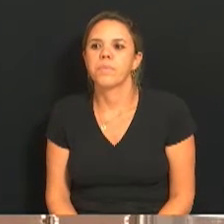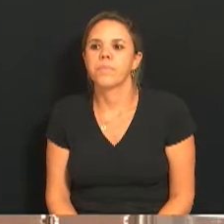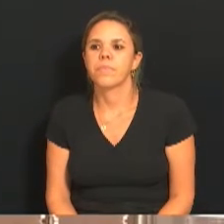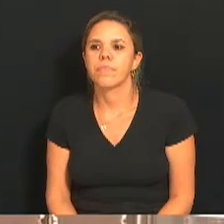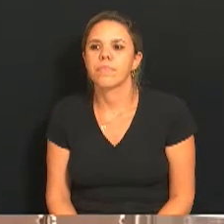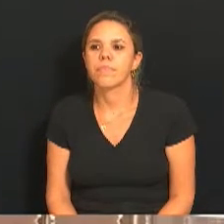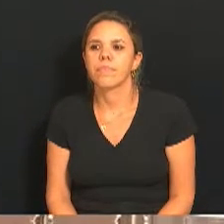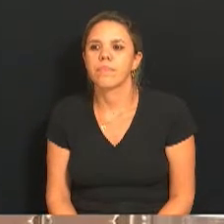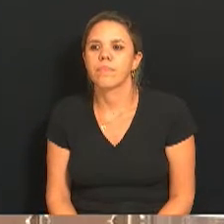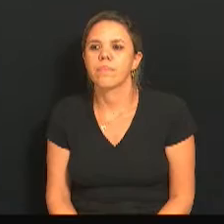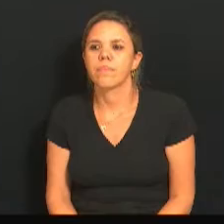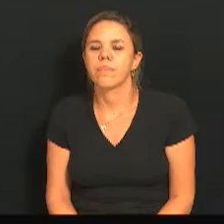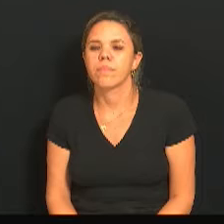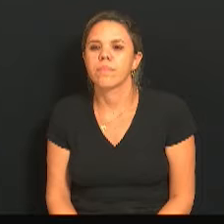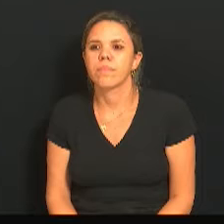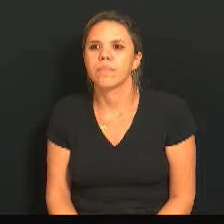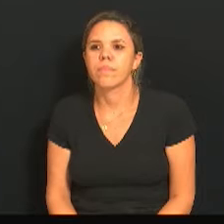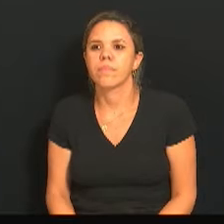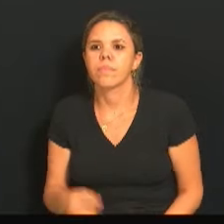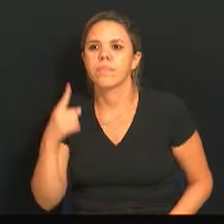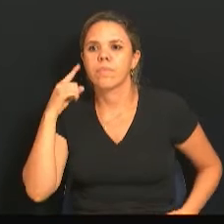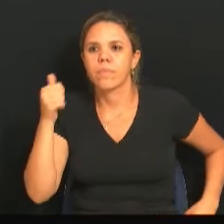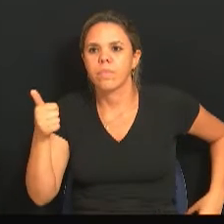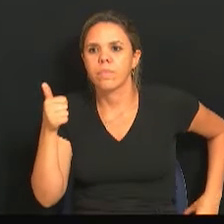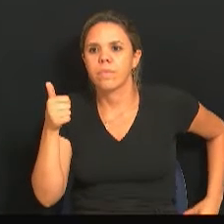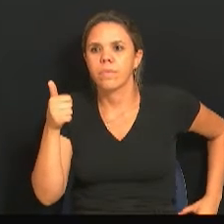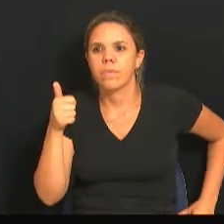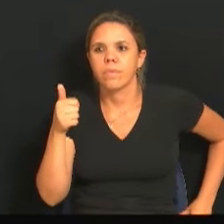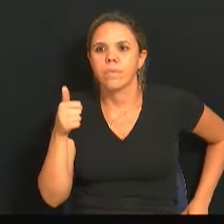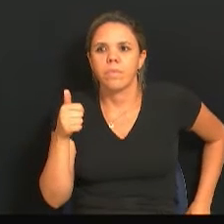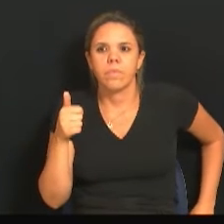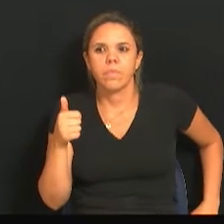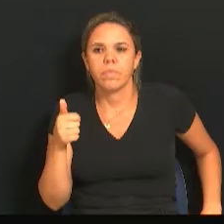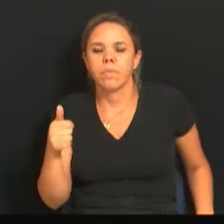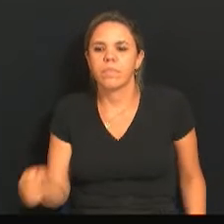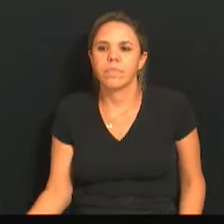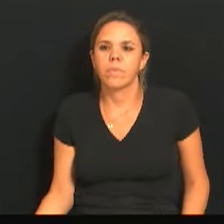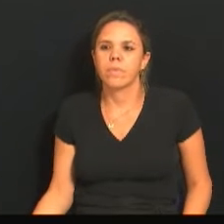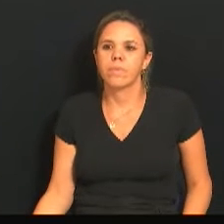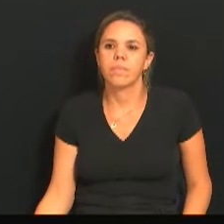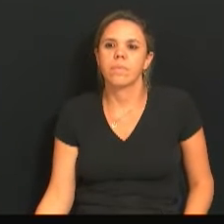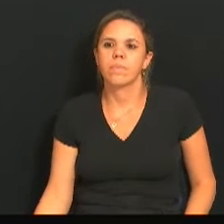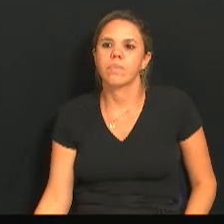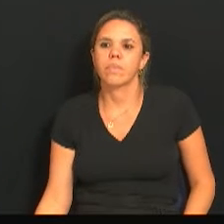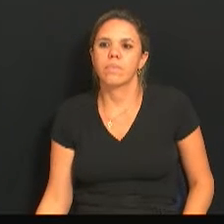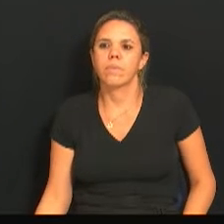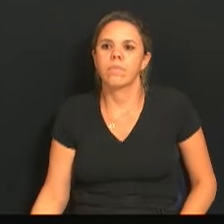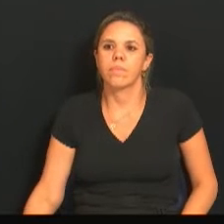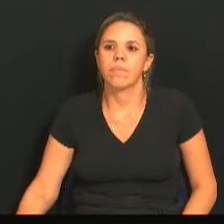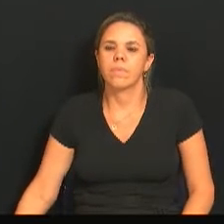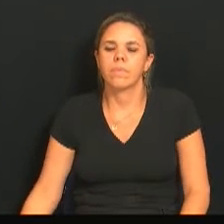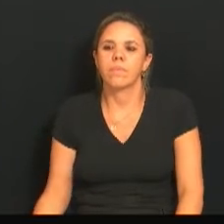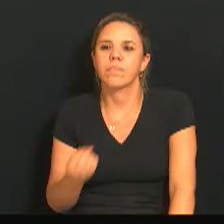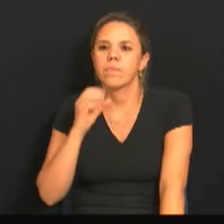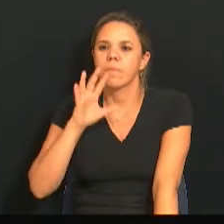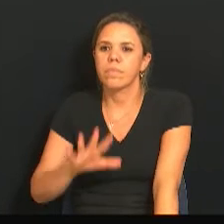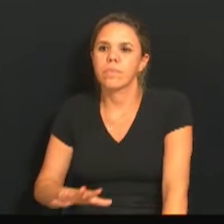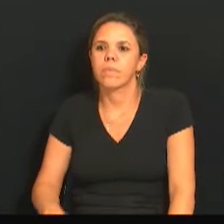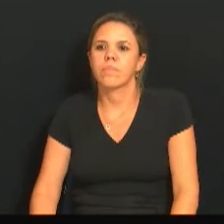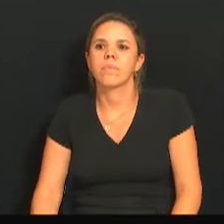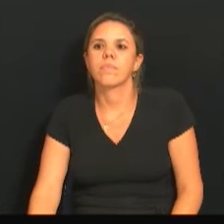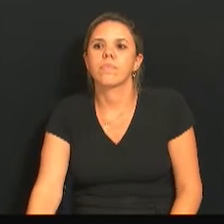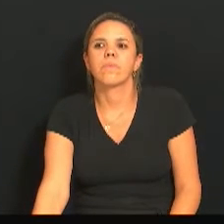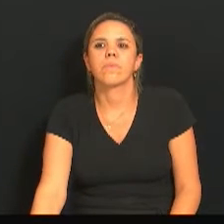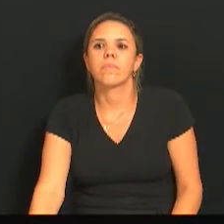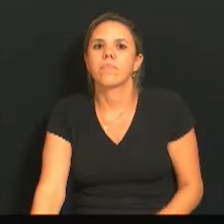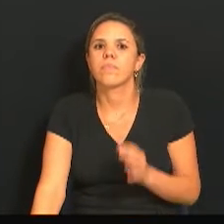Só confirma se o som tá bom aí para vocês. Está perfeito. Tá, então boa tarde a todos. Muito boa